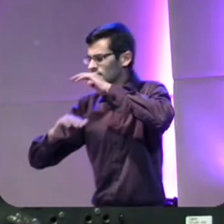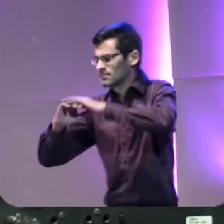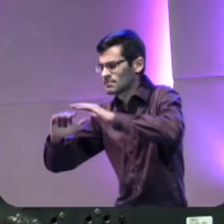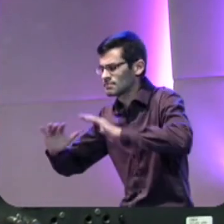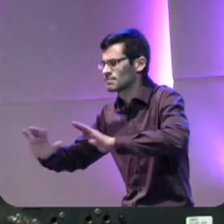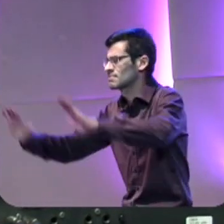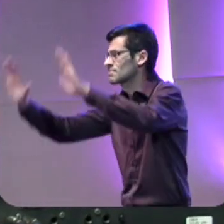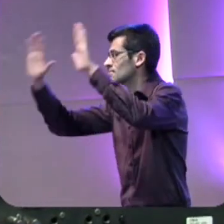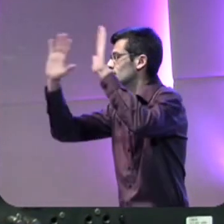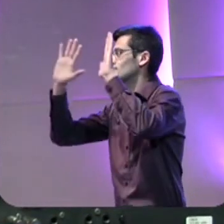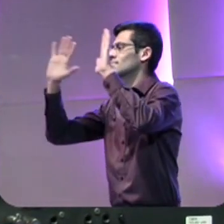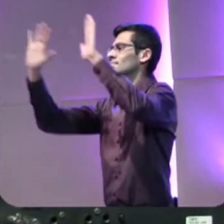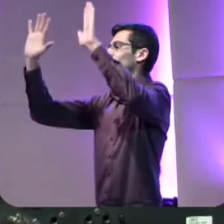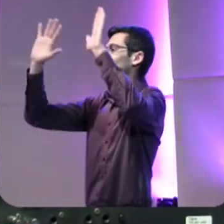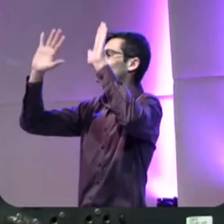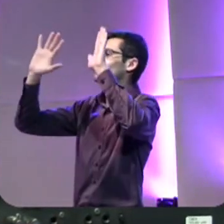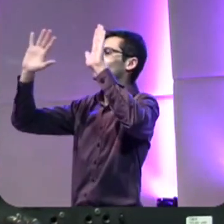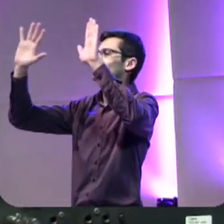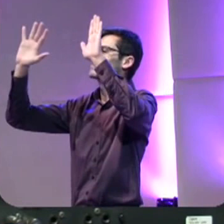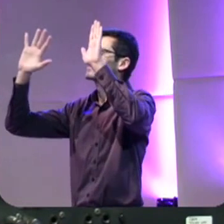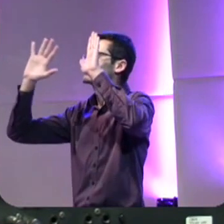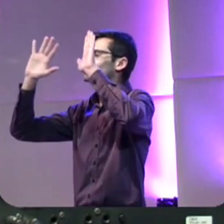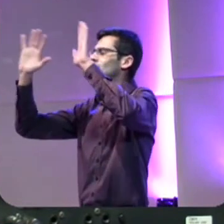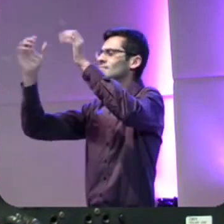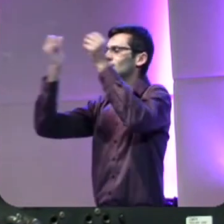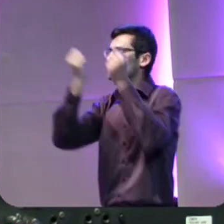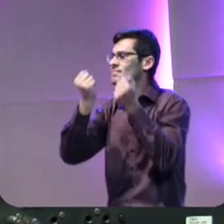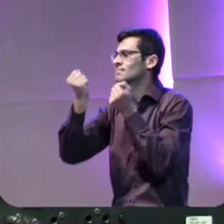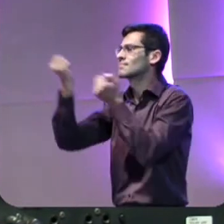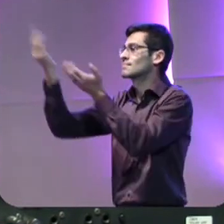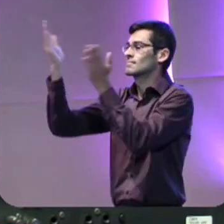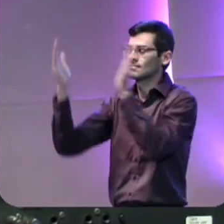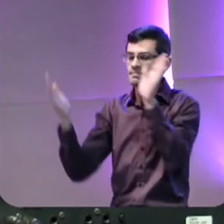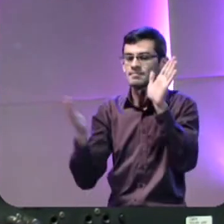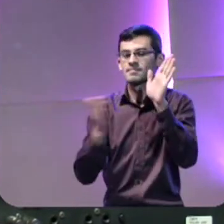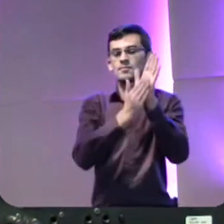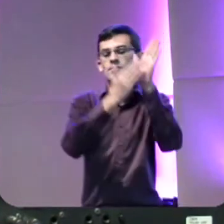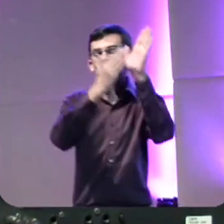Estarei com mãos levantadas pra ti,